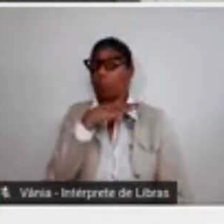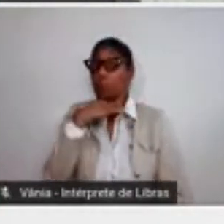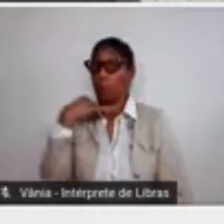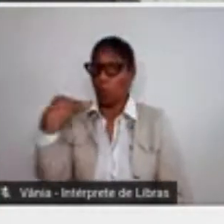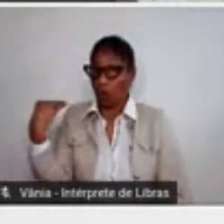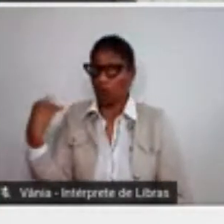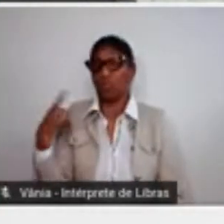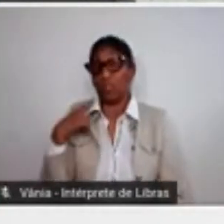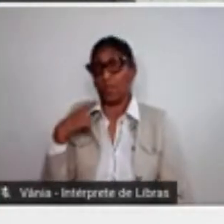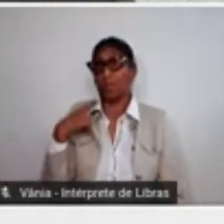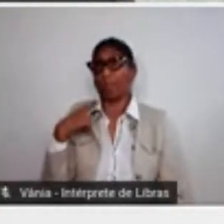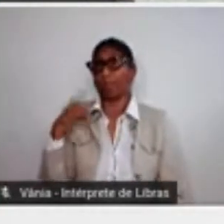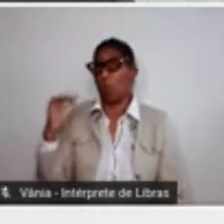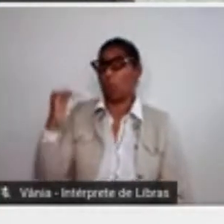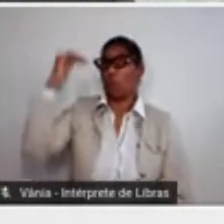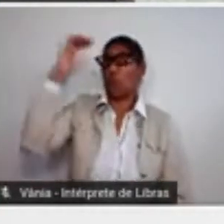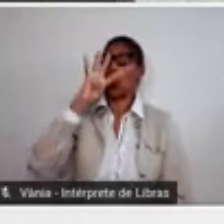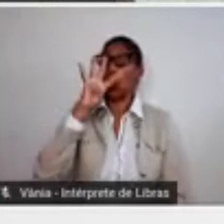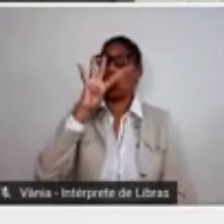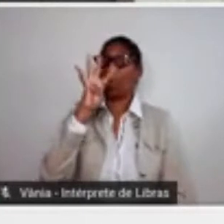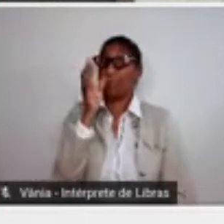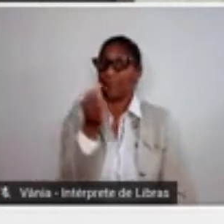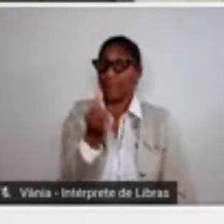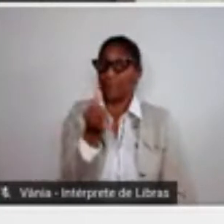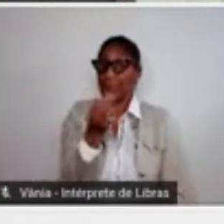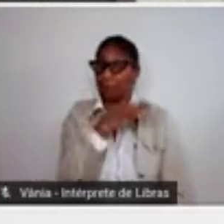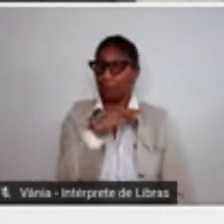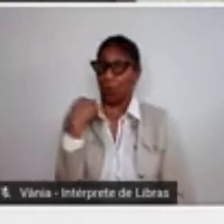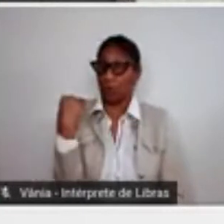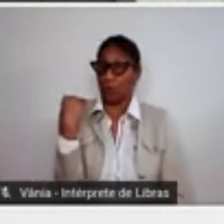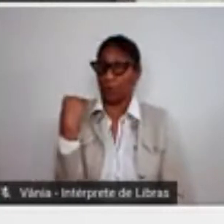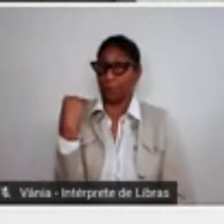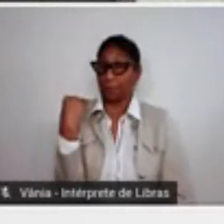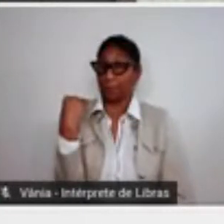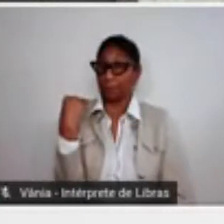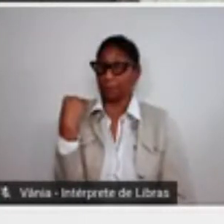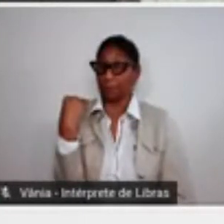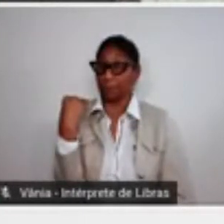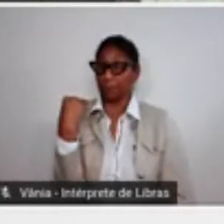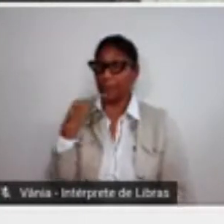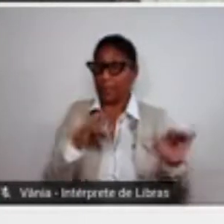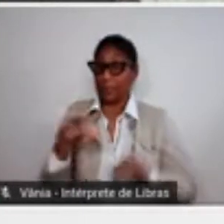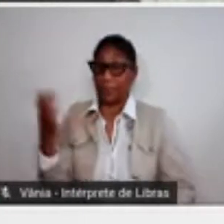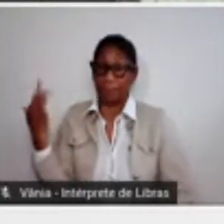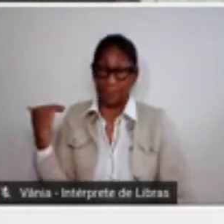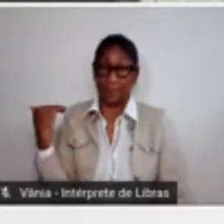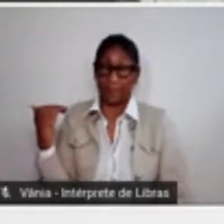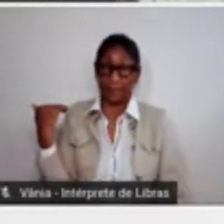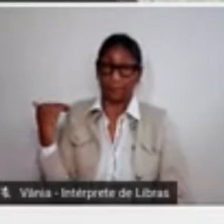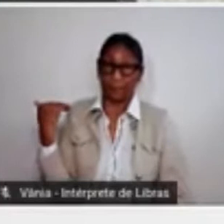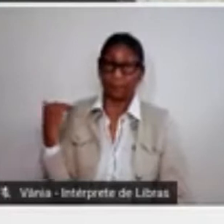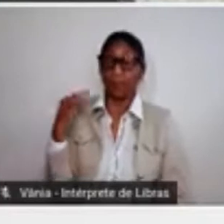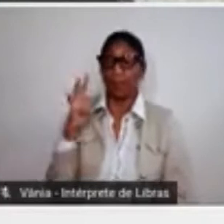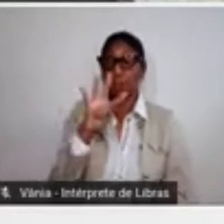num patamar alto, de 46 óbitos, em relação à semana passada tinham sido